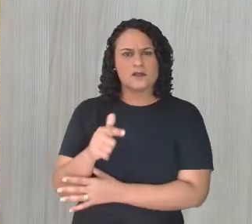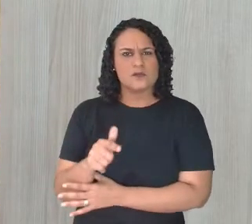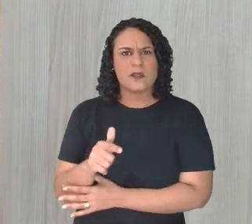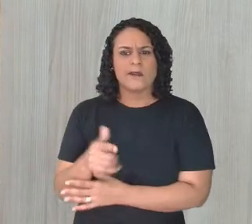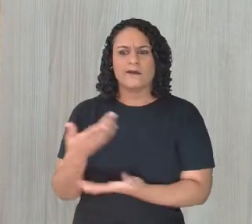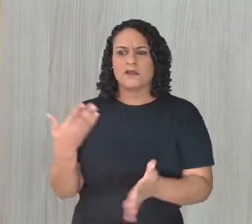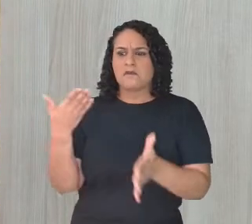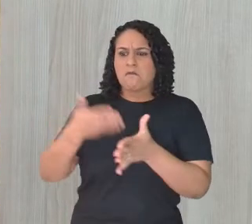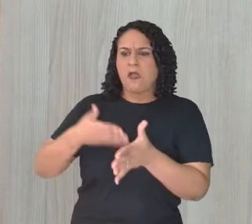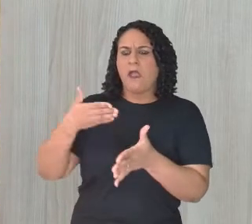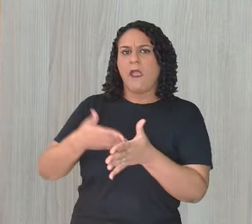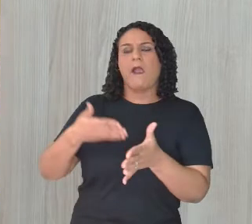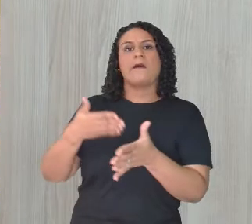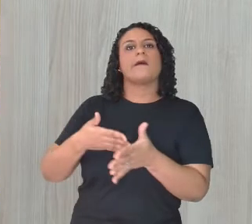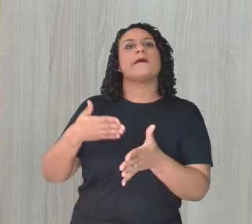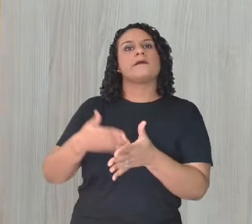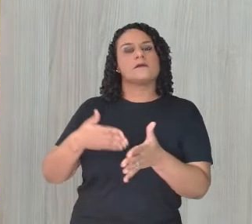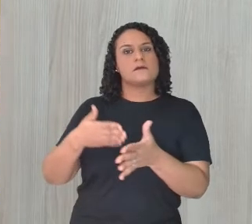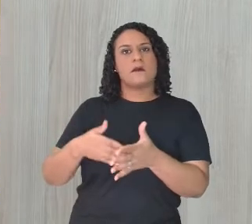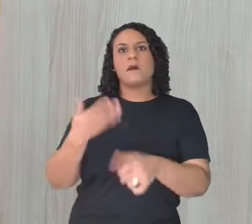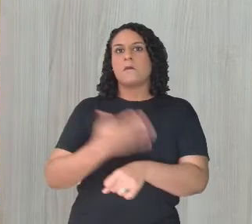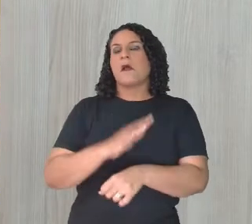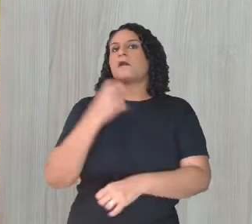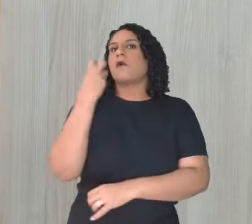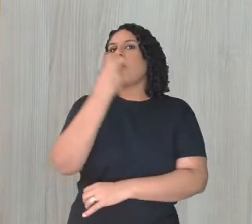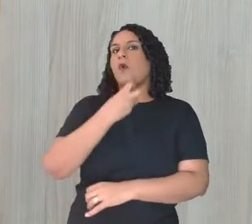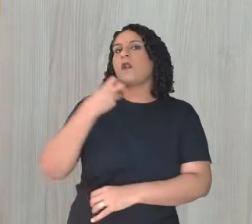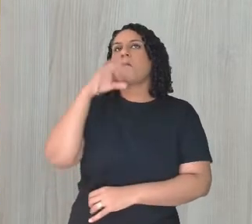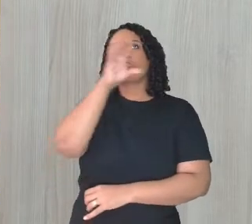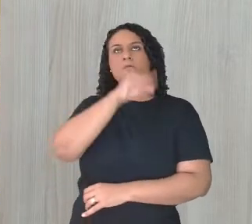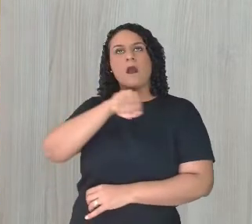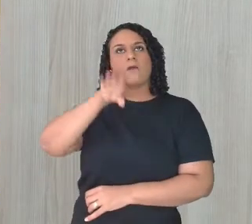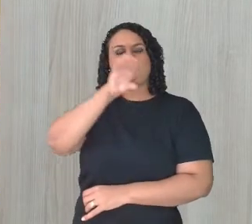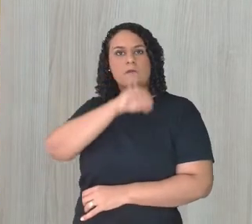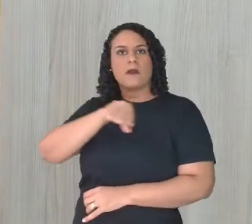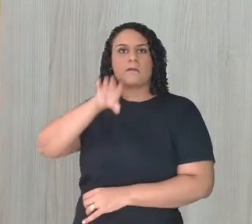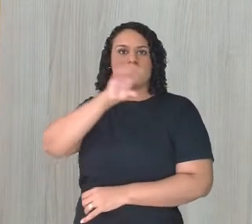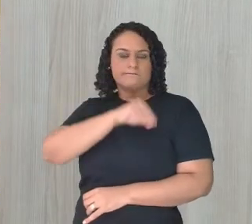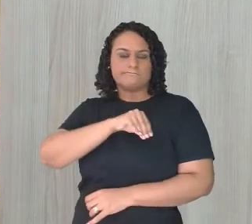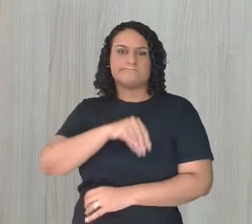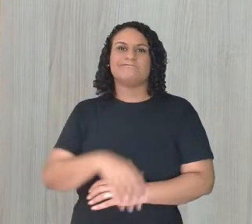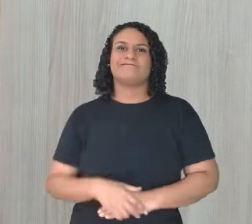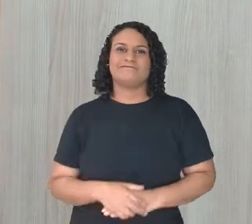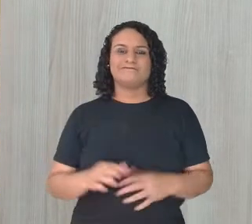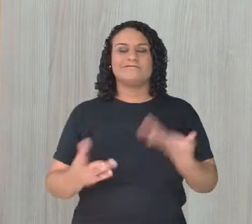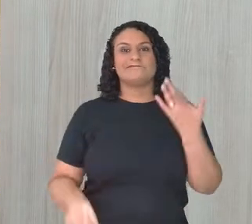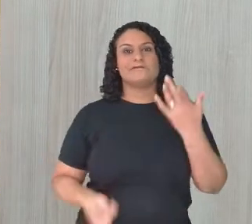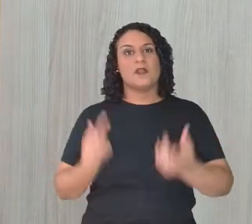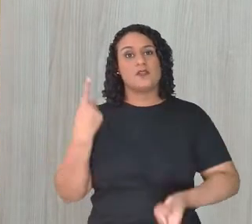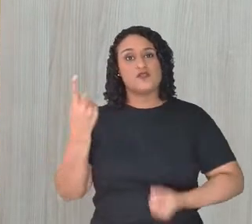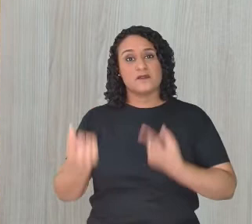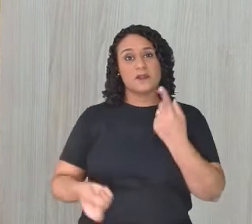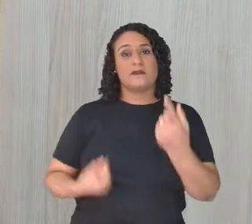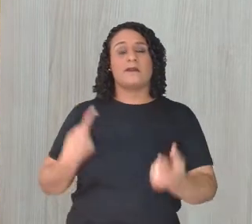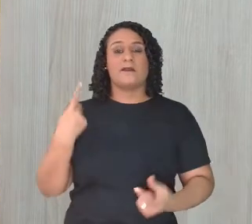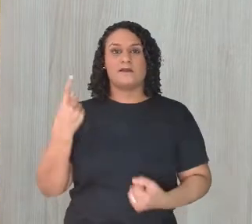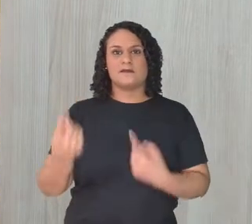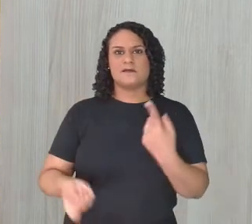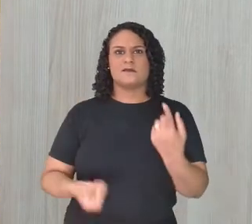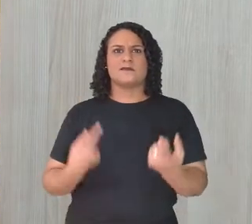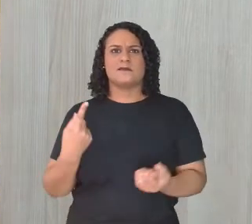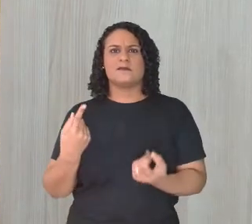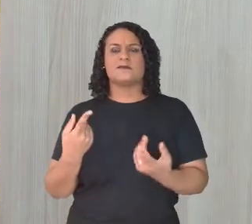que impeçam essa sua prática oral. Exatamente. Não é isso? Então, às vezes, a gente A